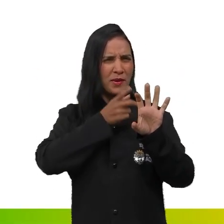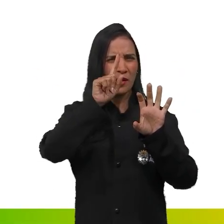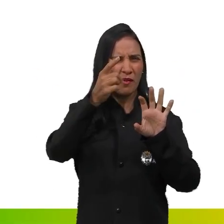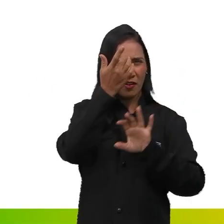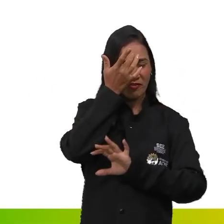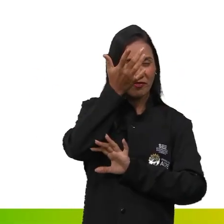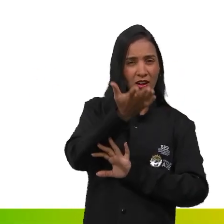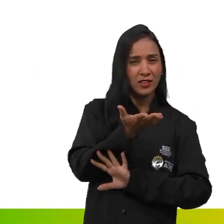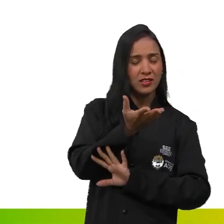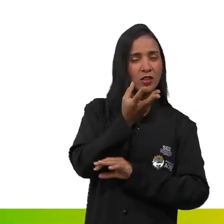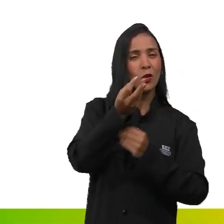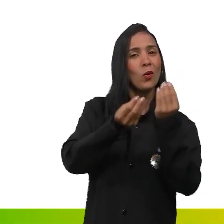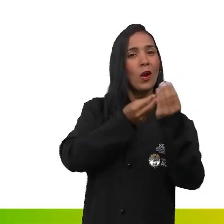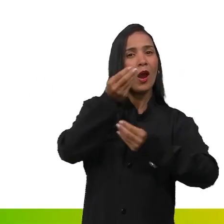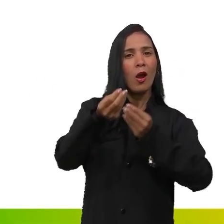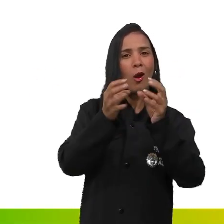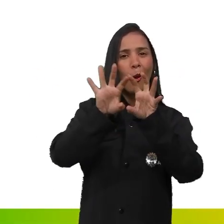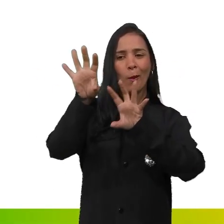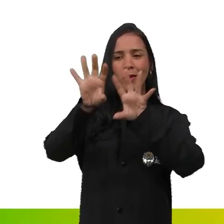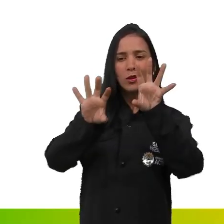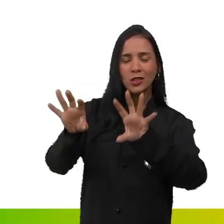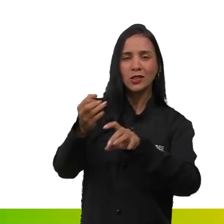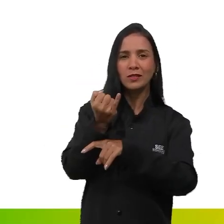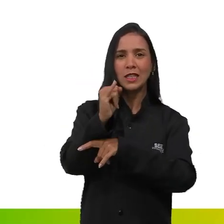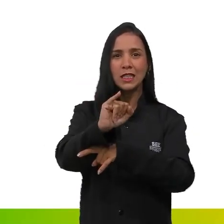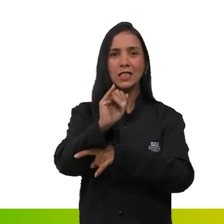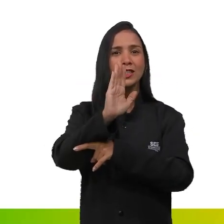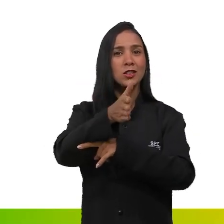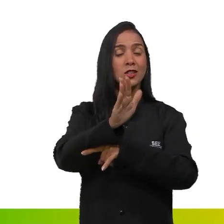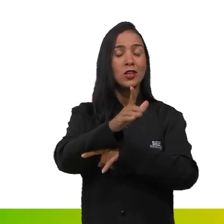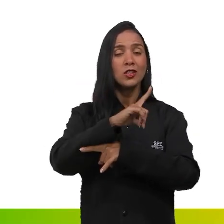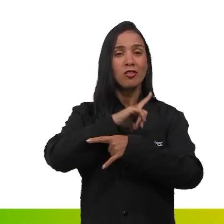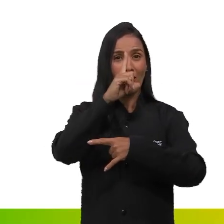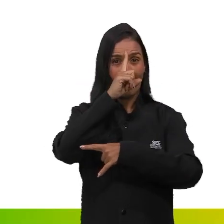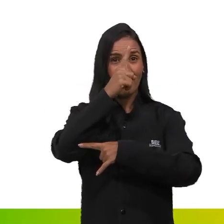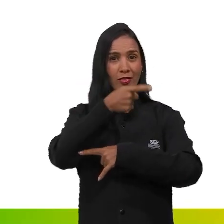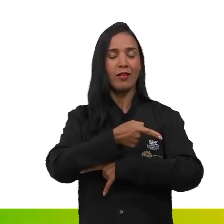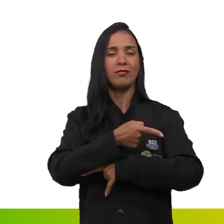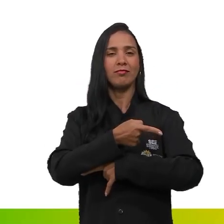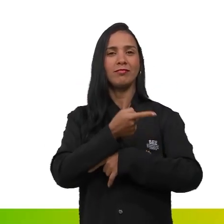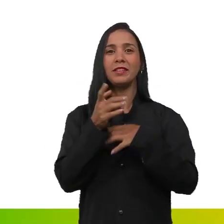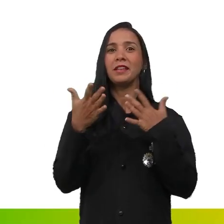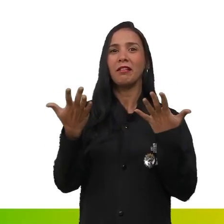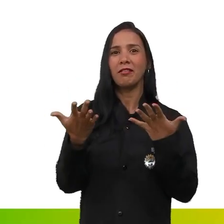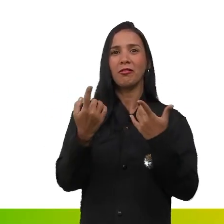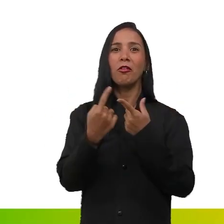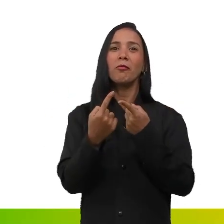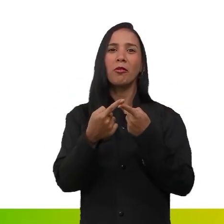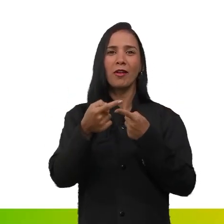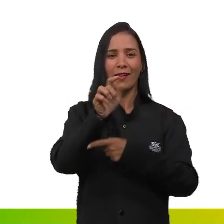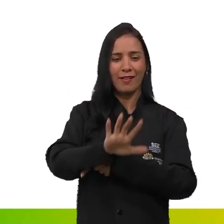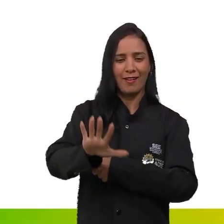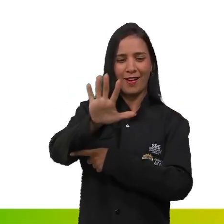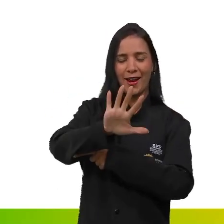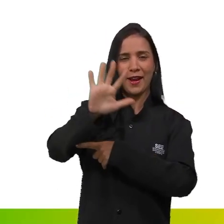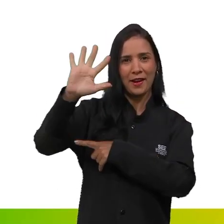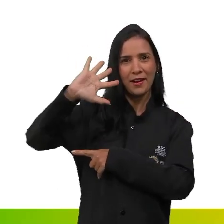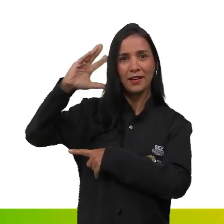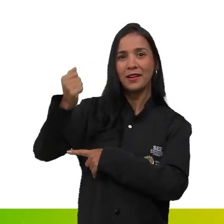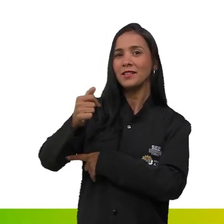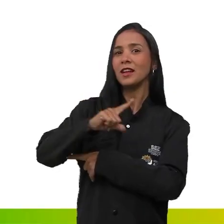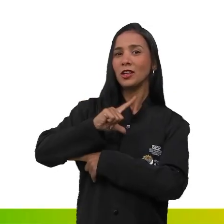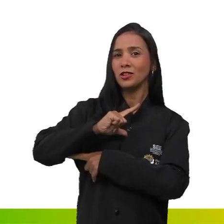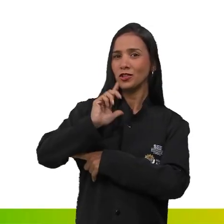se divide algo que tecnicamente já tem dono? Sim, porque a África tem um povo nativo daquela